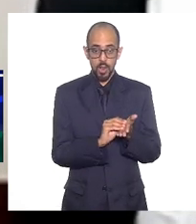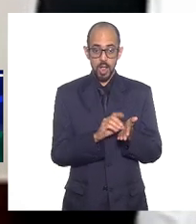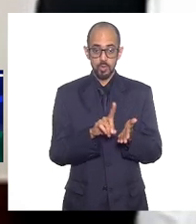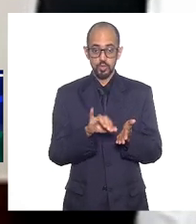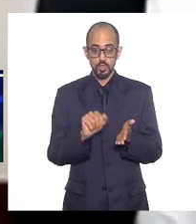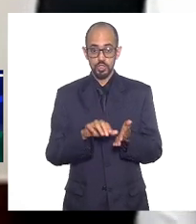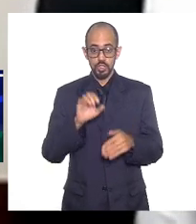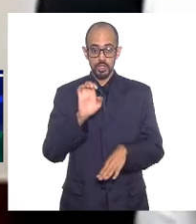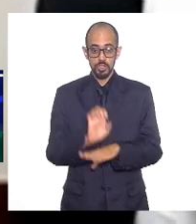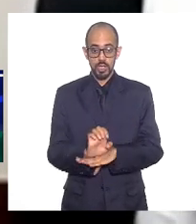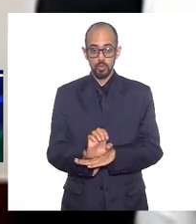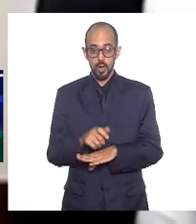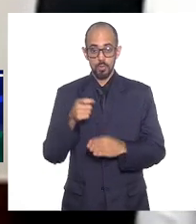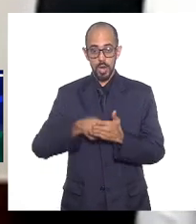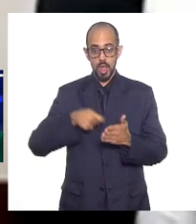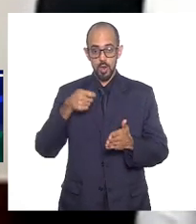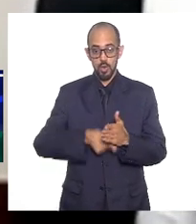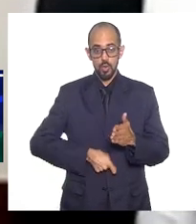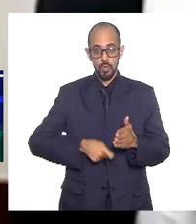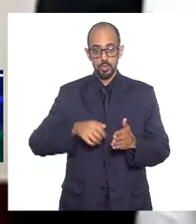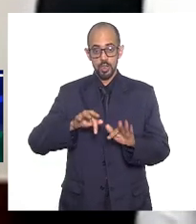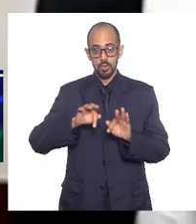estadual de luta pelo fim